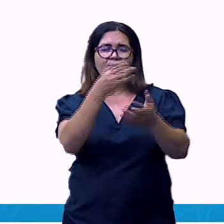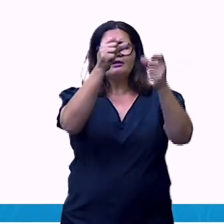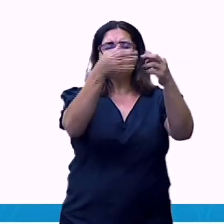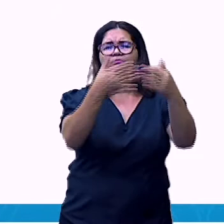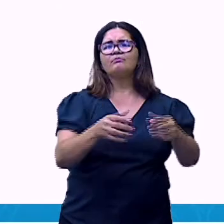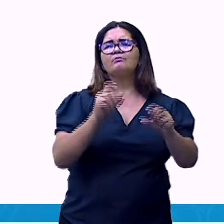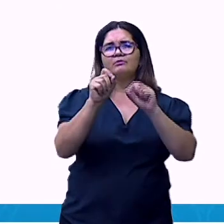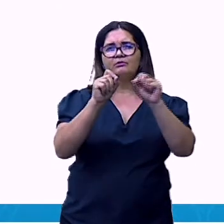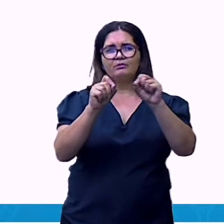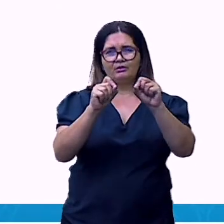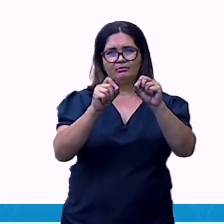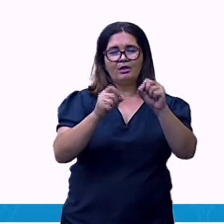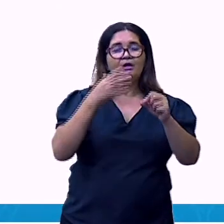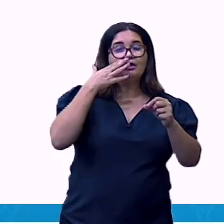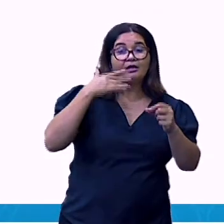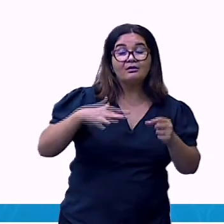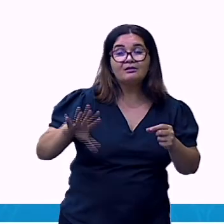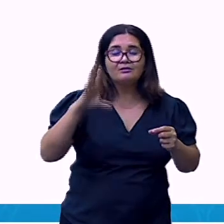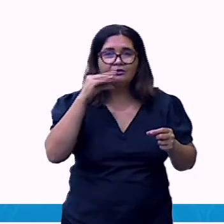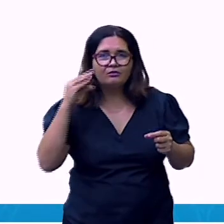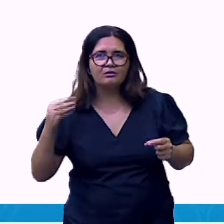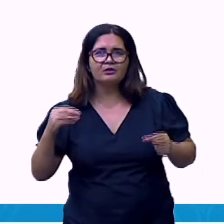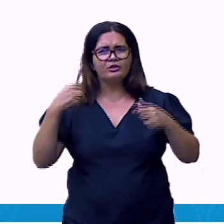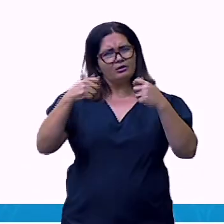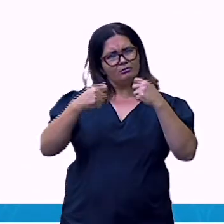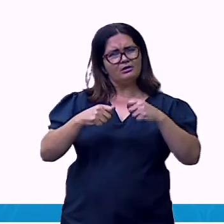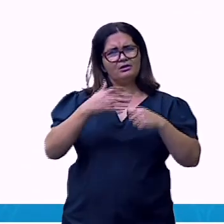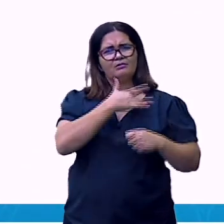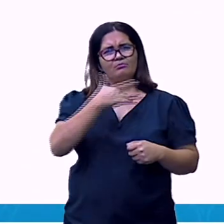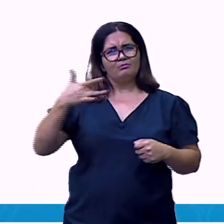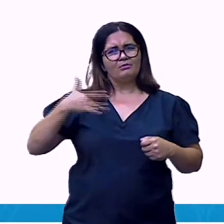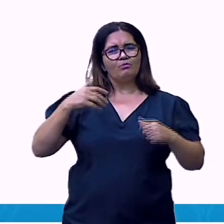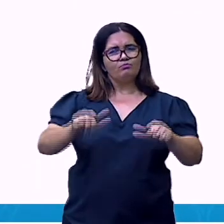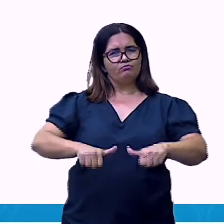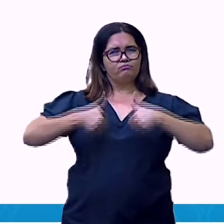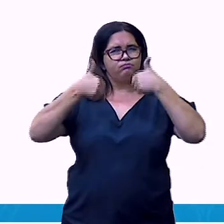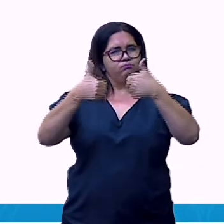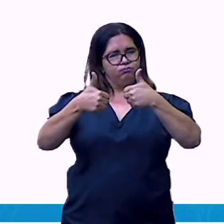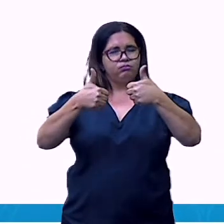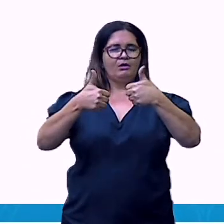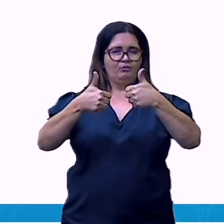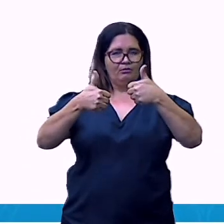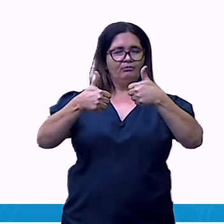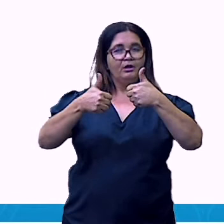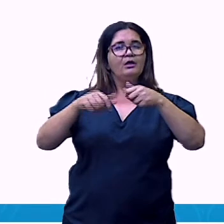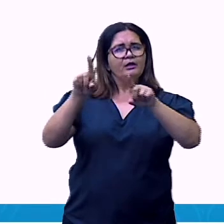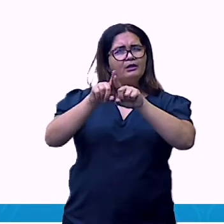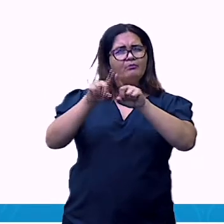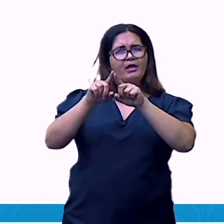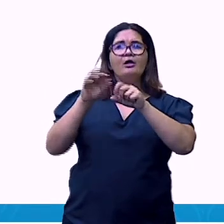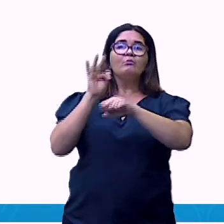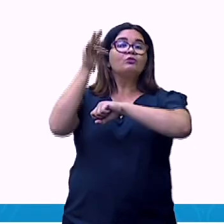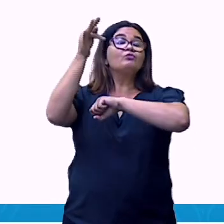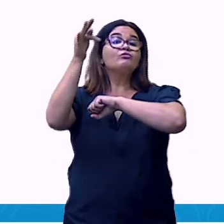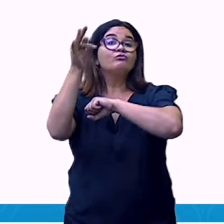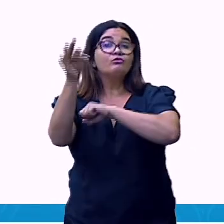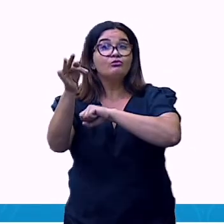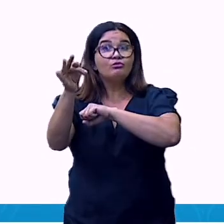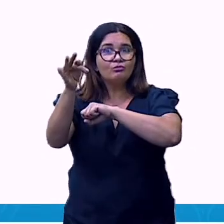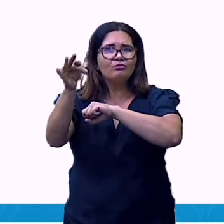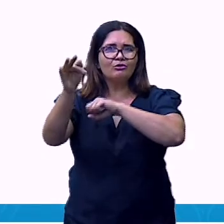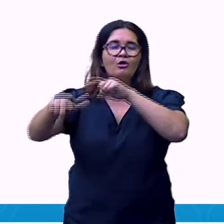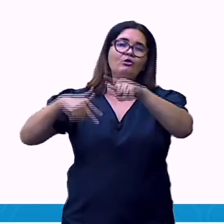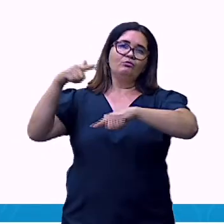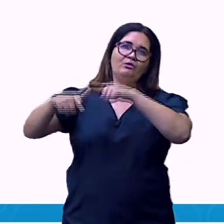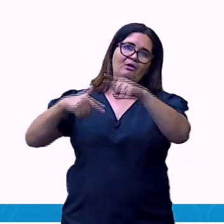pleno desenvolvimento de sua pessoa, preparo para o exercício da cidadania e qualificação para